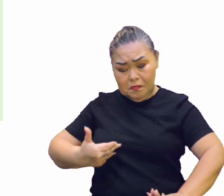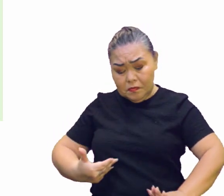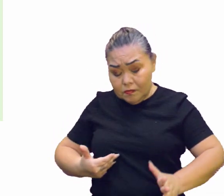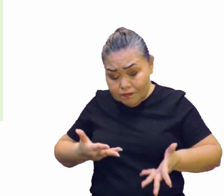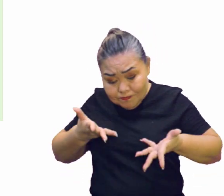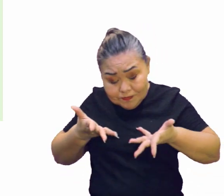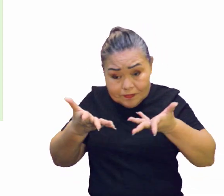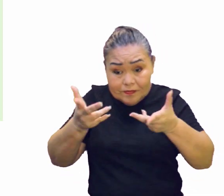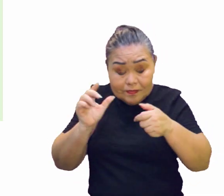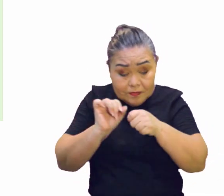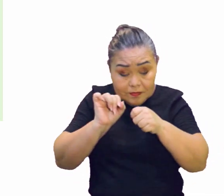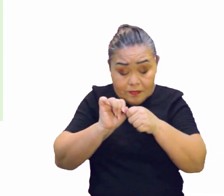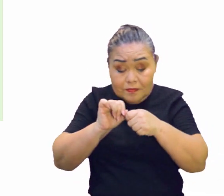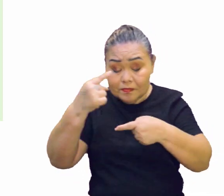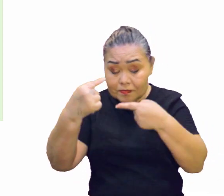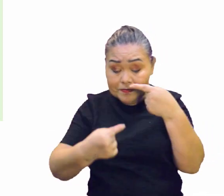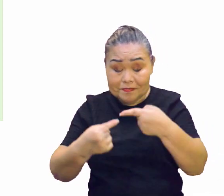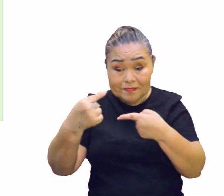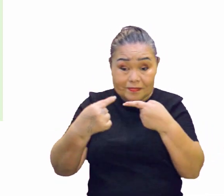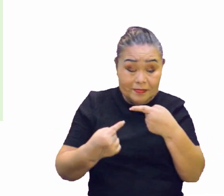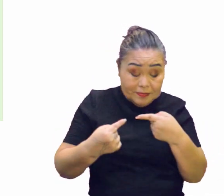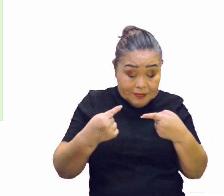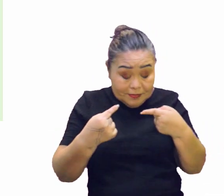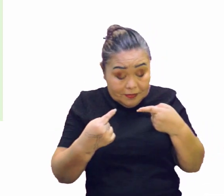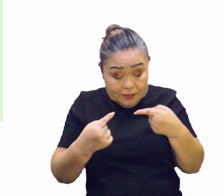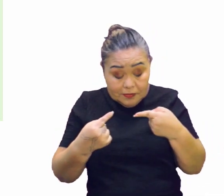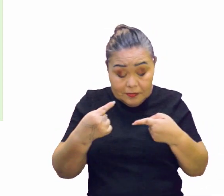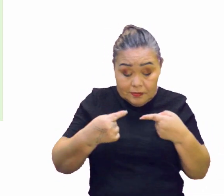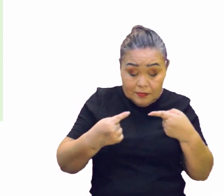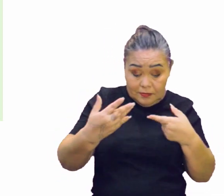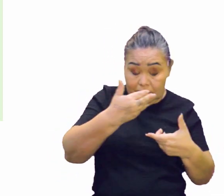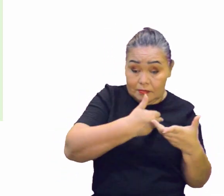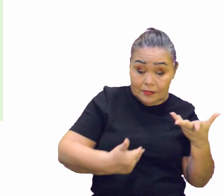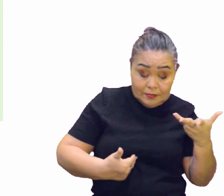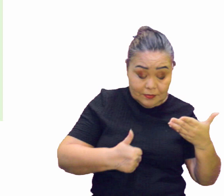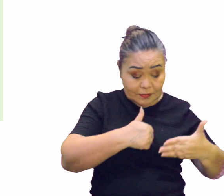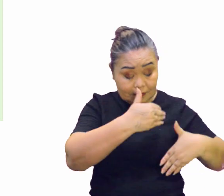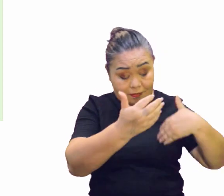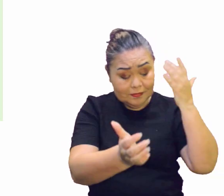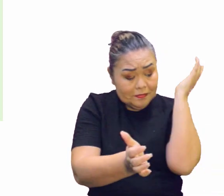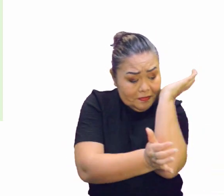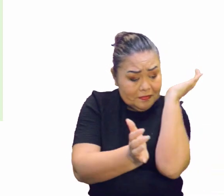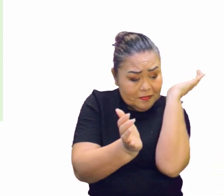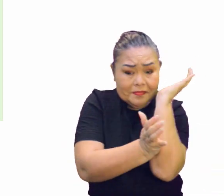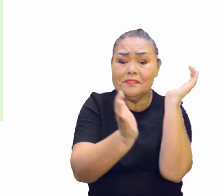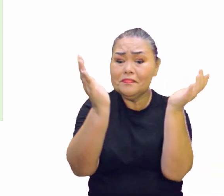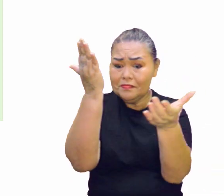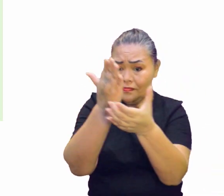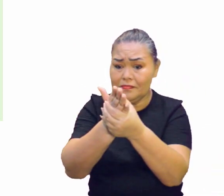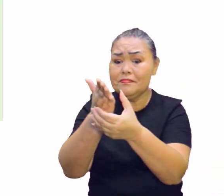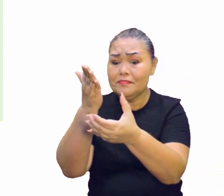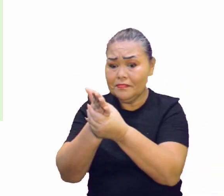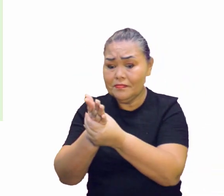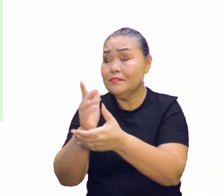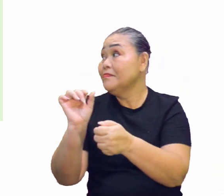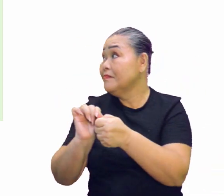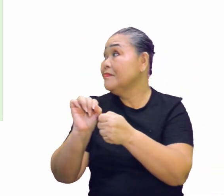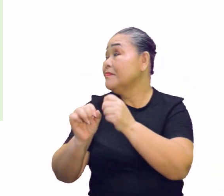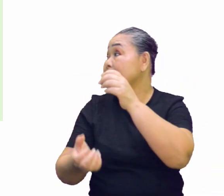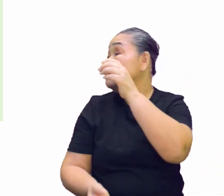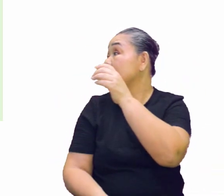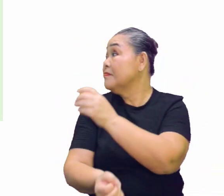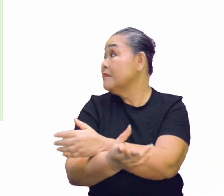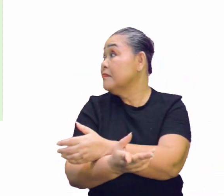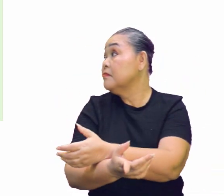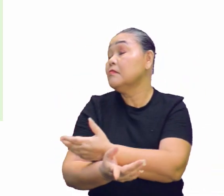engessado em relação à questão das políticas públicas, os trâmites dos processos, então a gente tem esses problemas. Essa questão da corrupção, como